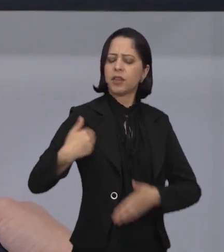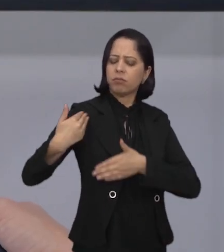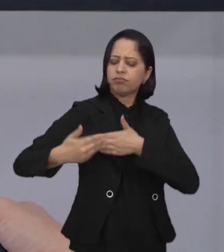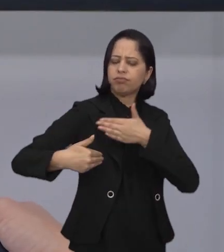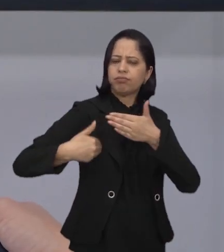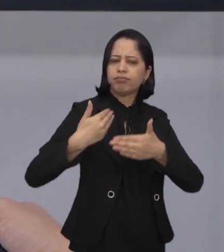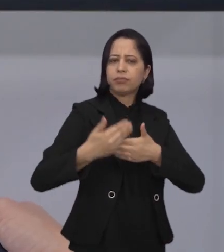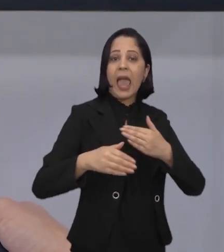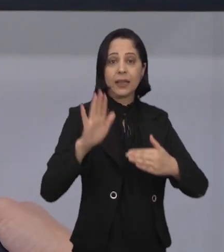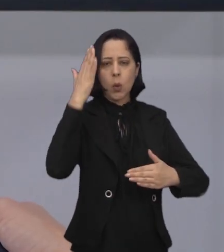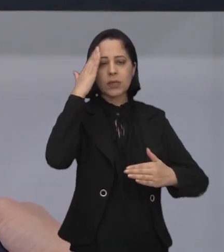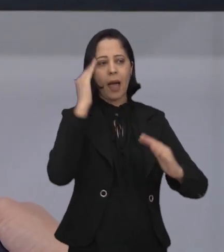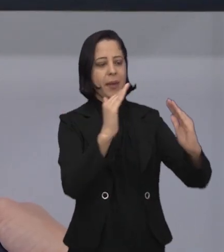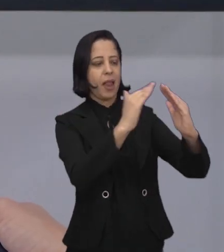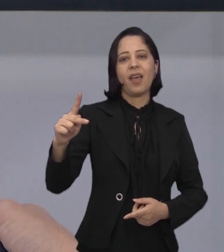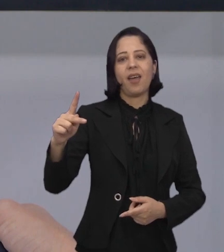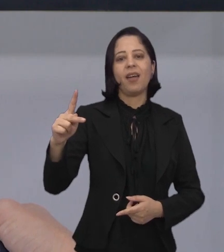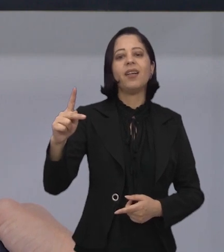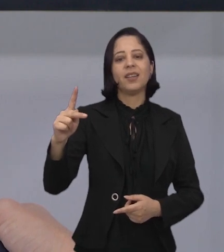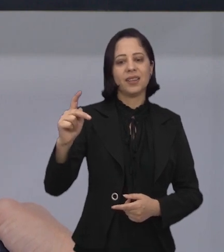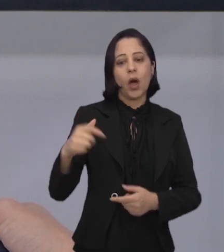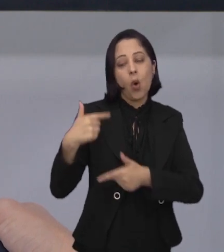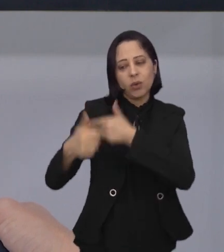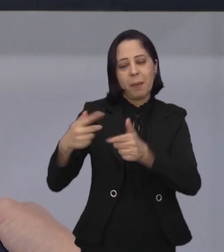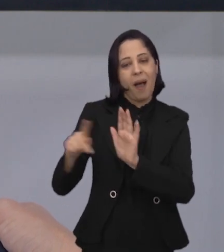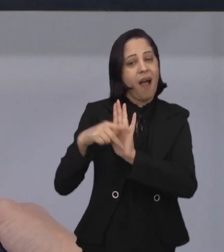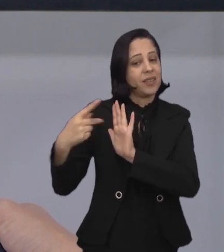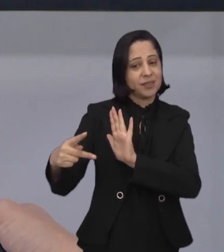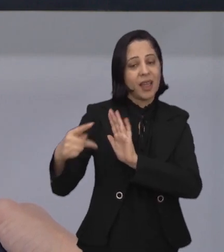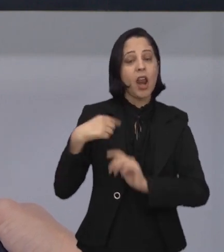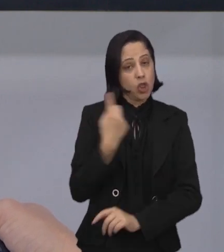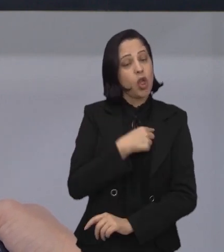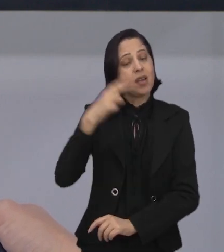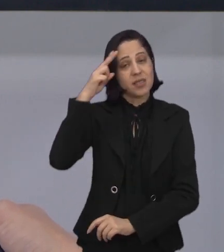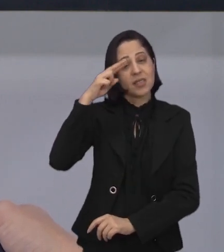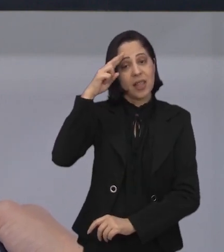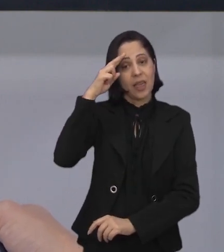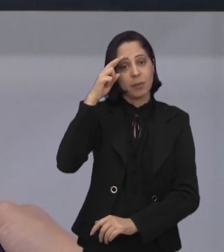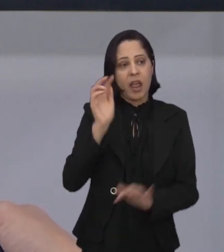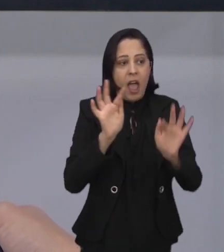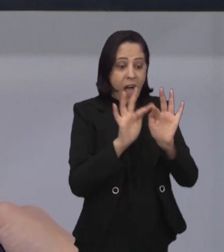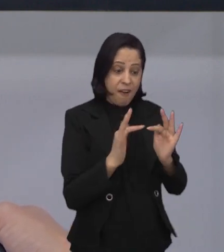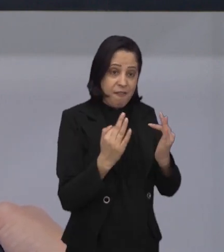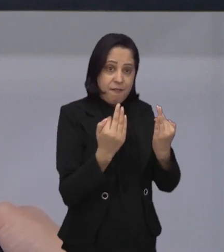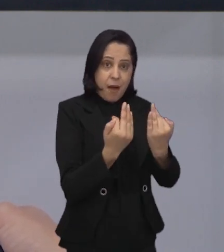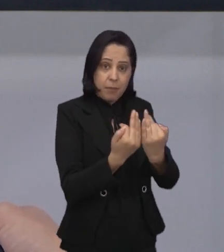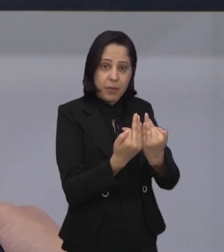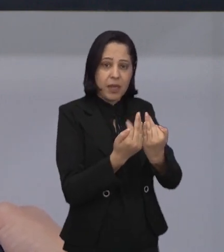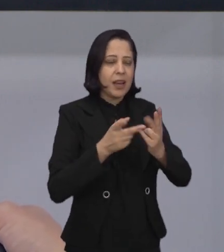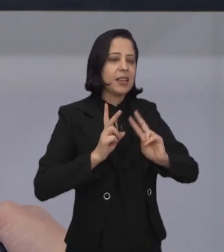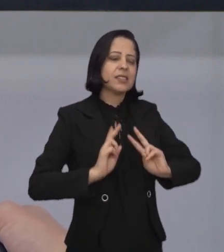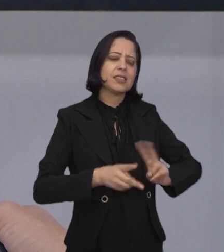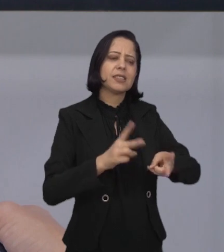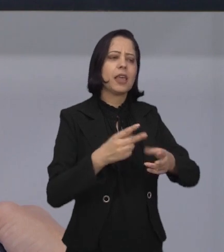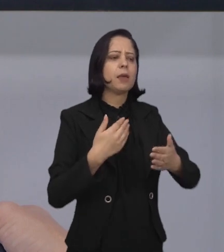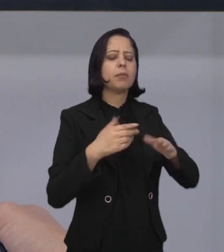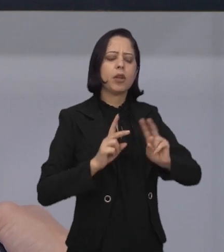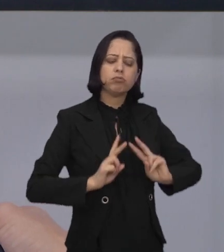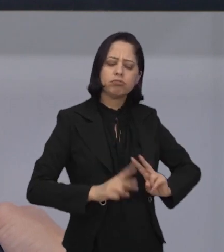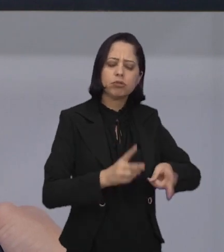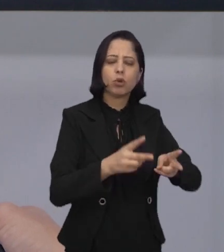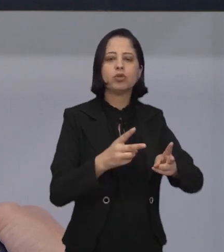meses antes, fez sua última peça, a figura de uma mãe com o filho no colo, por ocasião do Dia Internacional